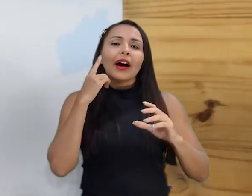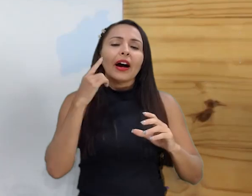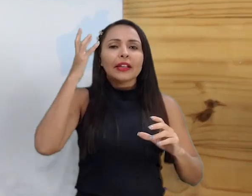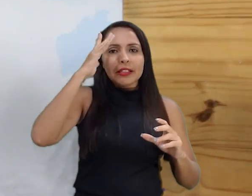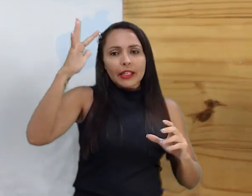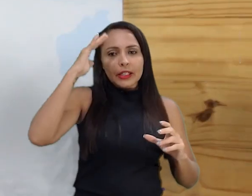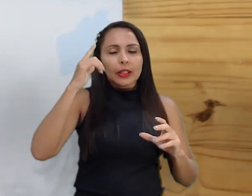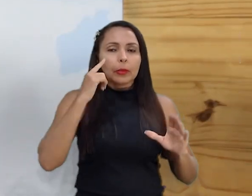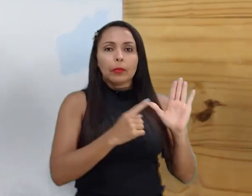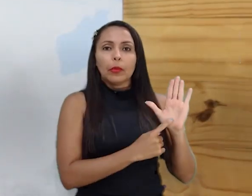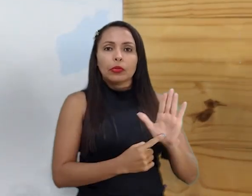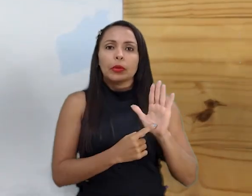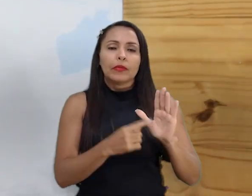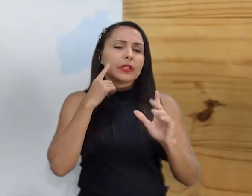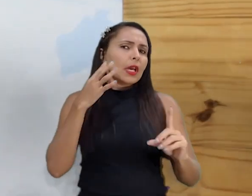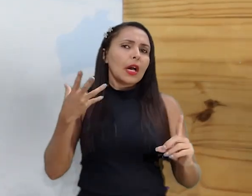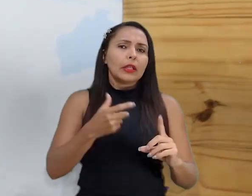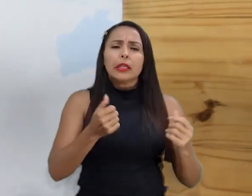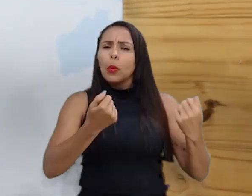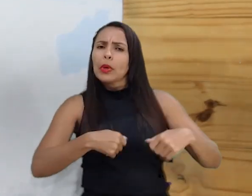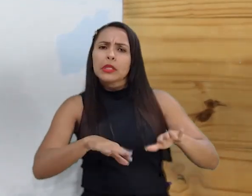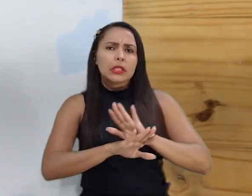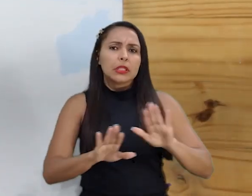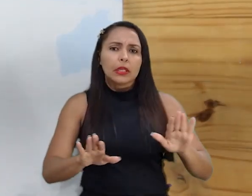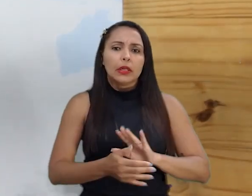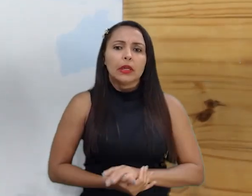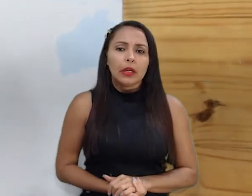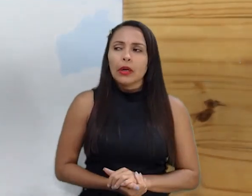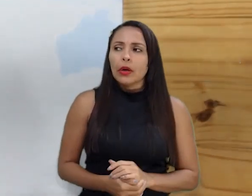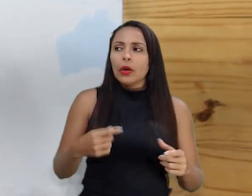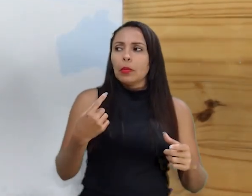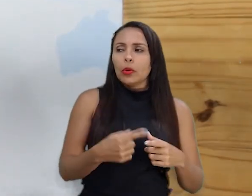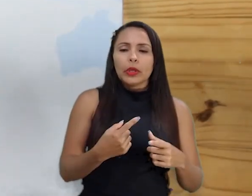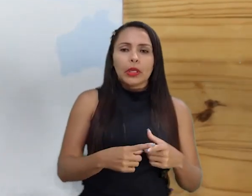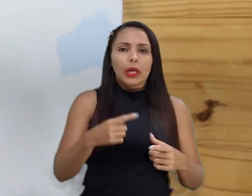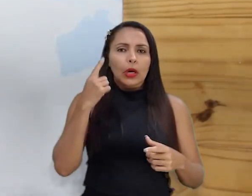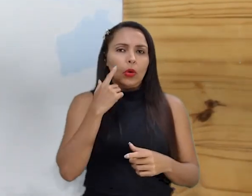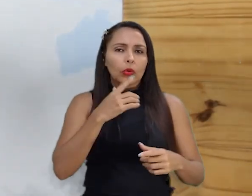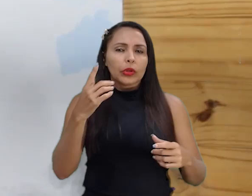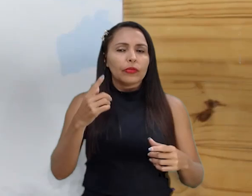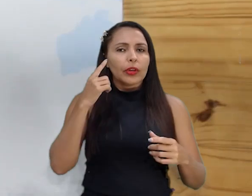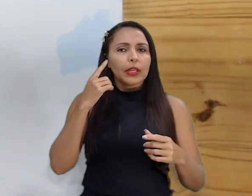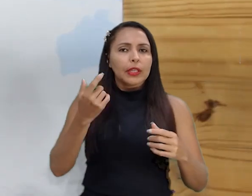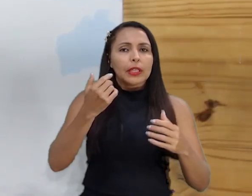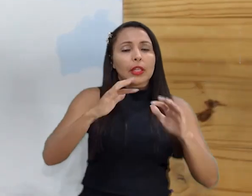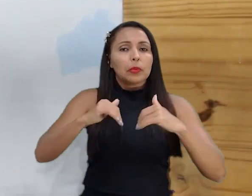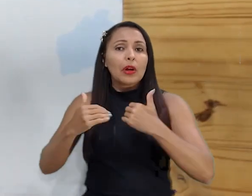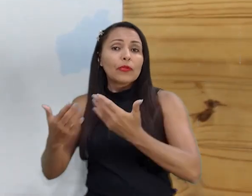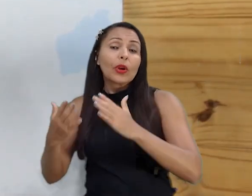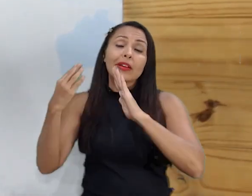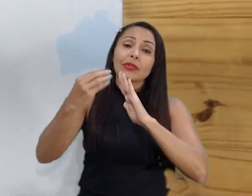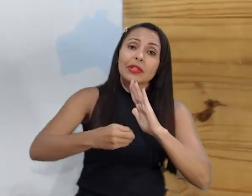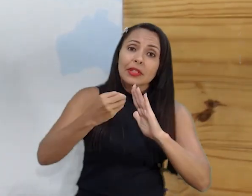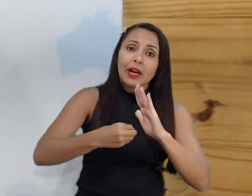era mostrar que para fazer arte não precisa ter uma lógica, porque a arte é algo que vem de dentro para fora. E no design